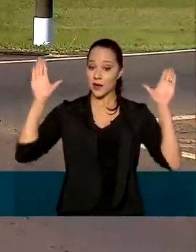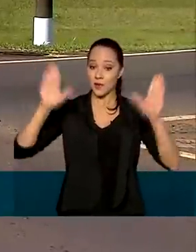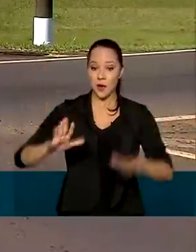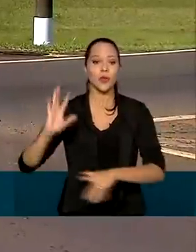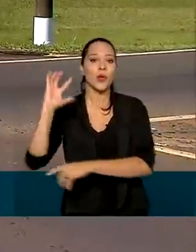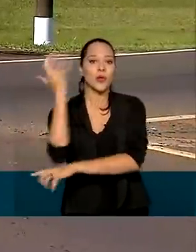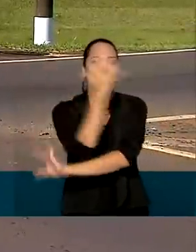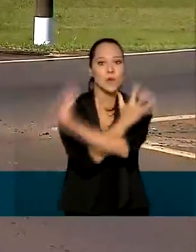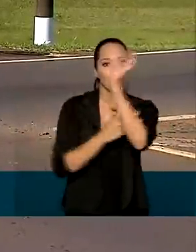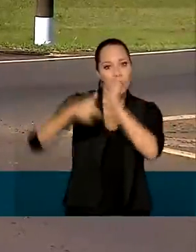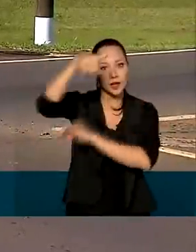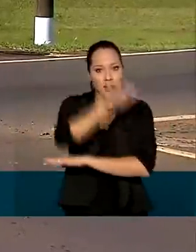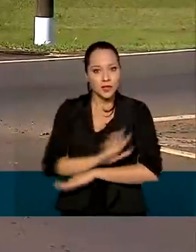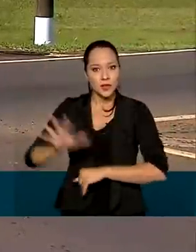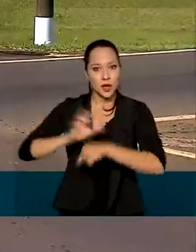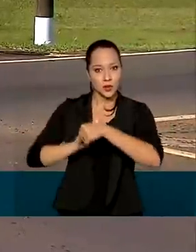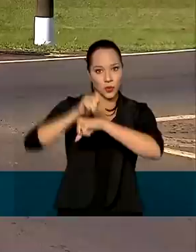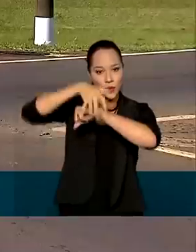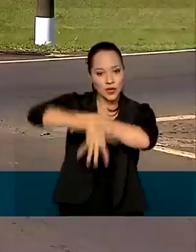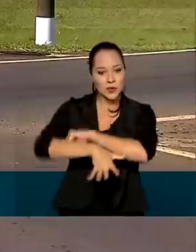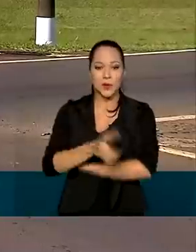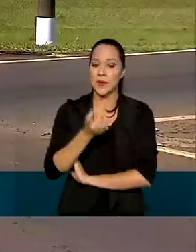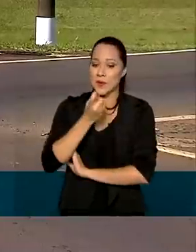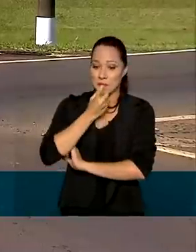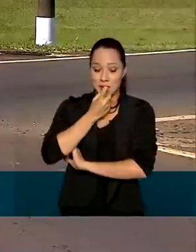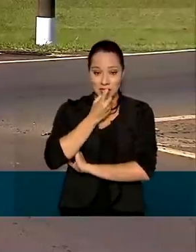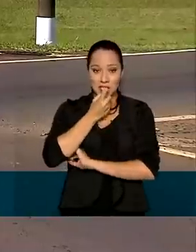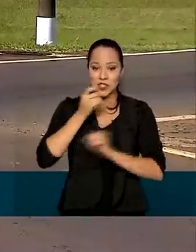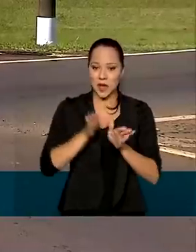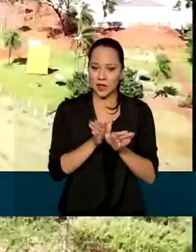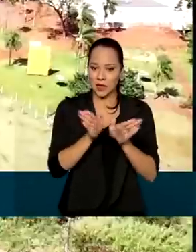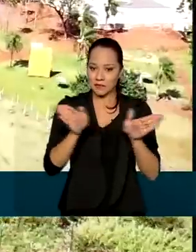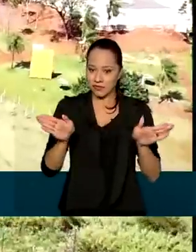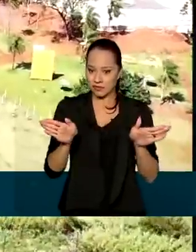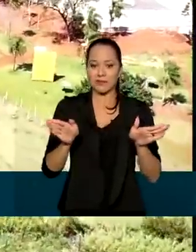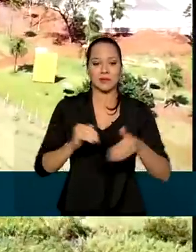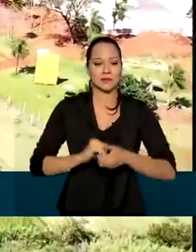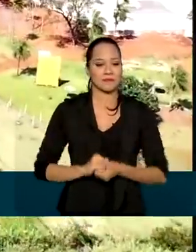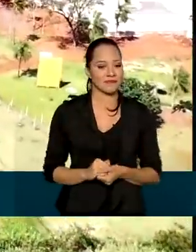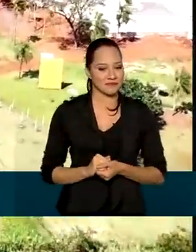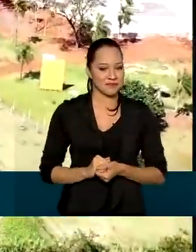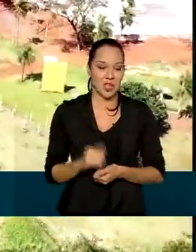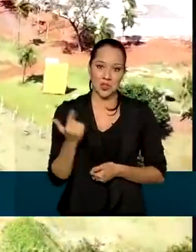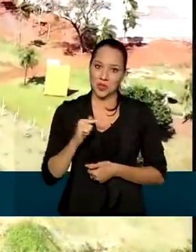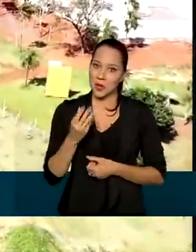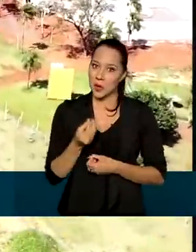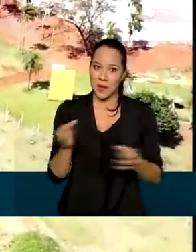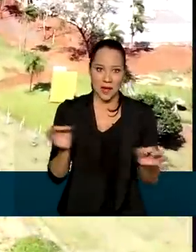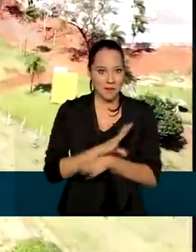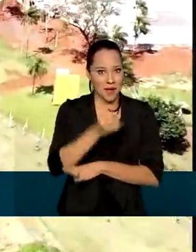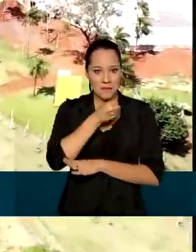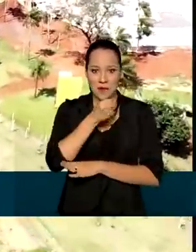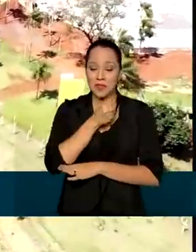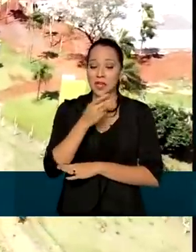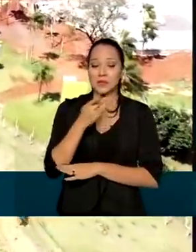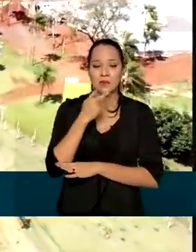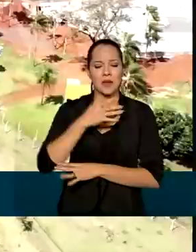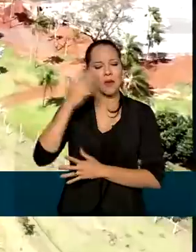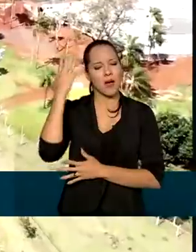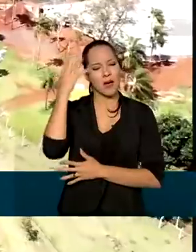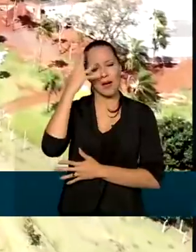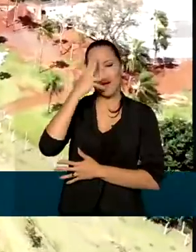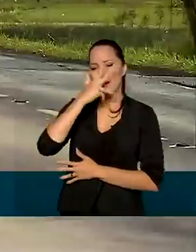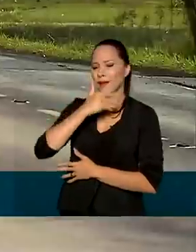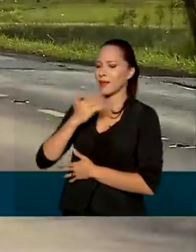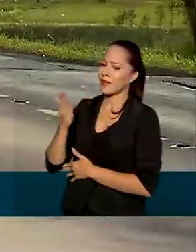Parque Nacional do Iguaçu, bem pertinho da tríplice fronteira. Não dá para acabar a reportagem sem falar na beleza